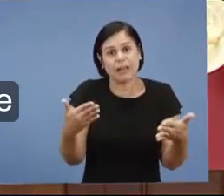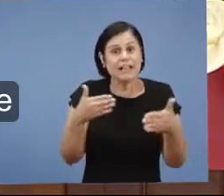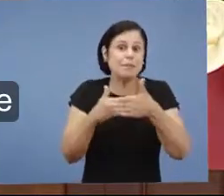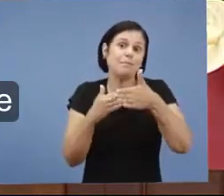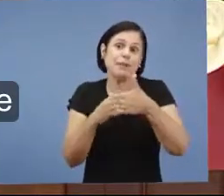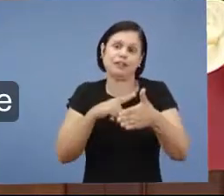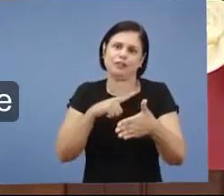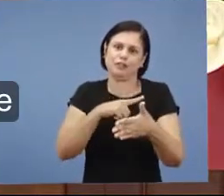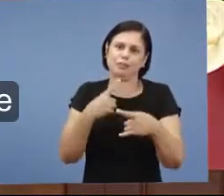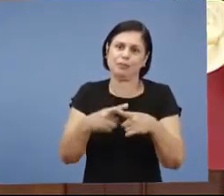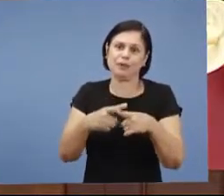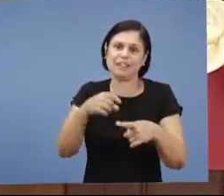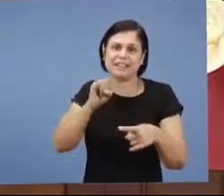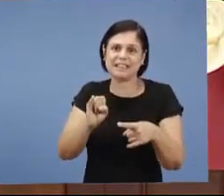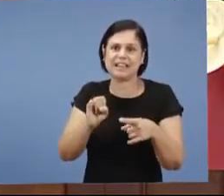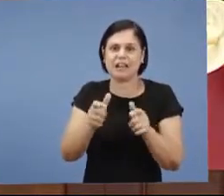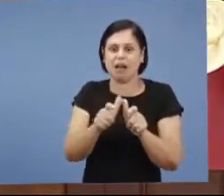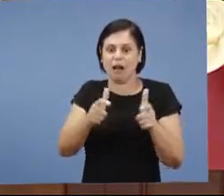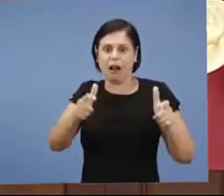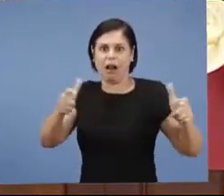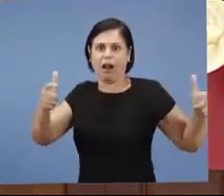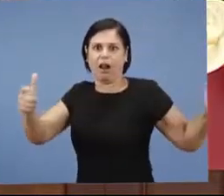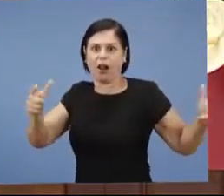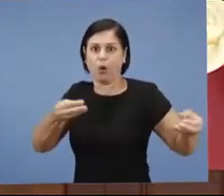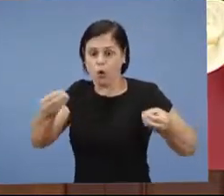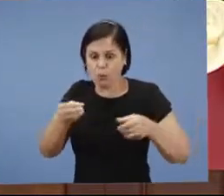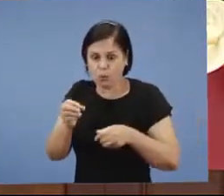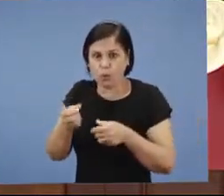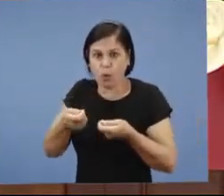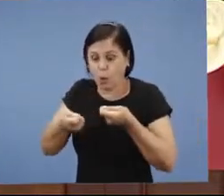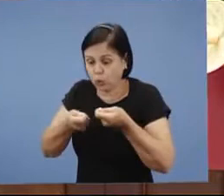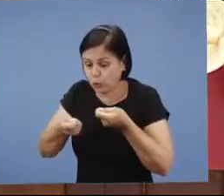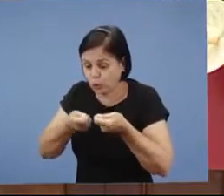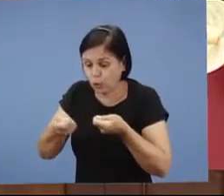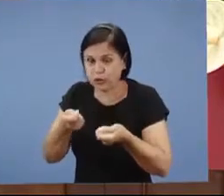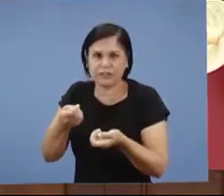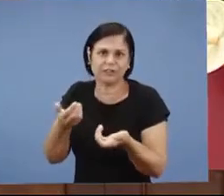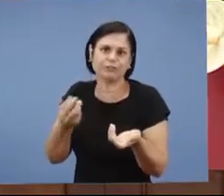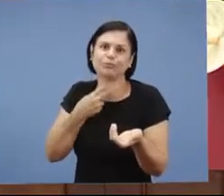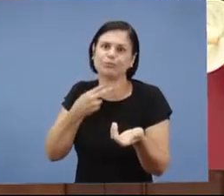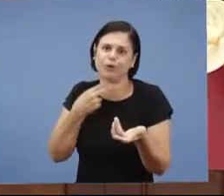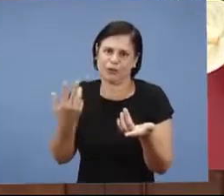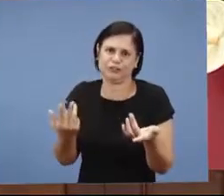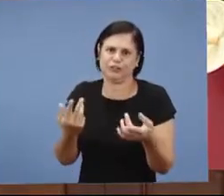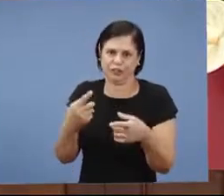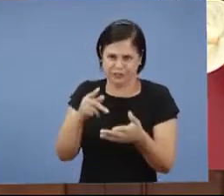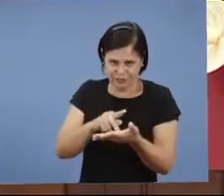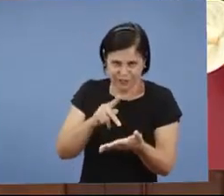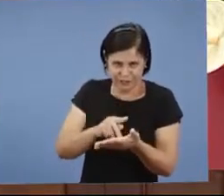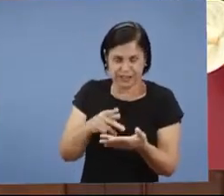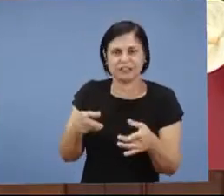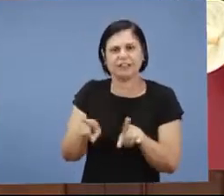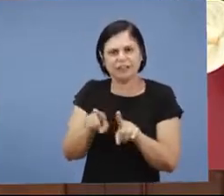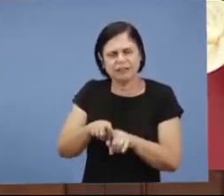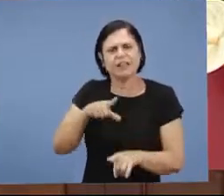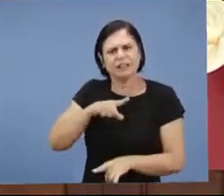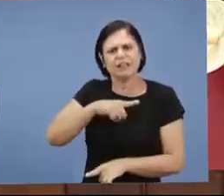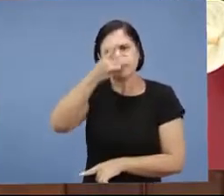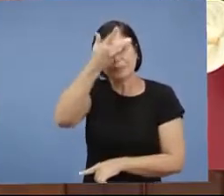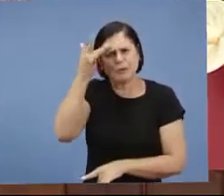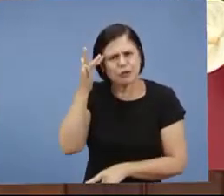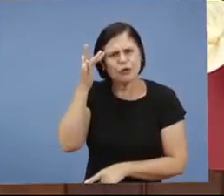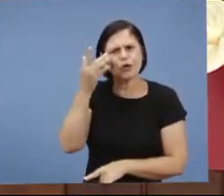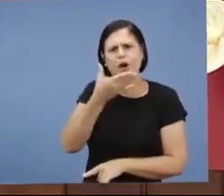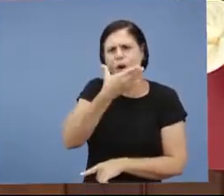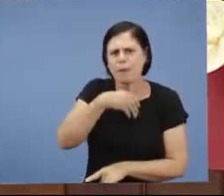nenhum problema, eles estão aqui, eles estão aproveitando alguns, um pequeno descanso que é muito natural. Há pessoas que não têm como sair